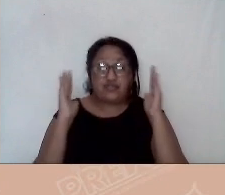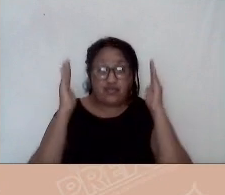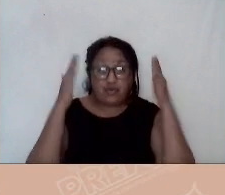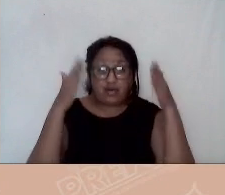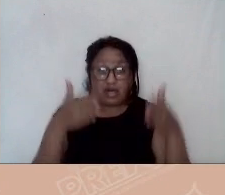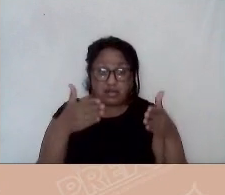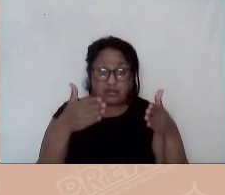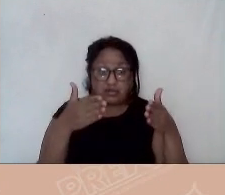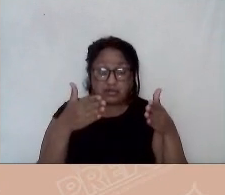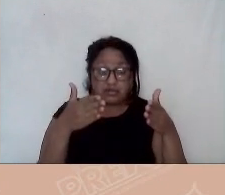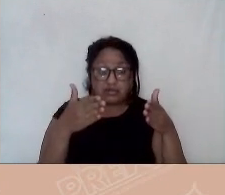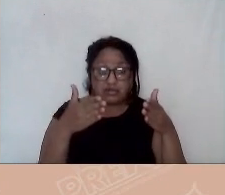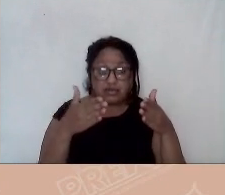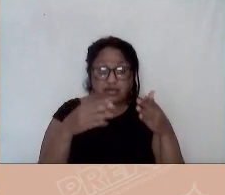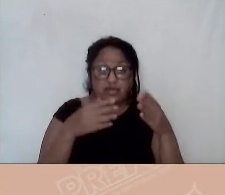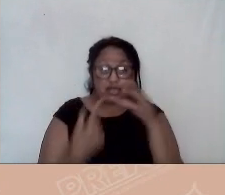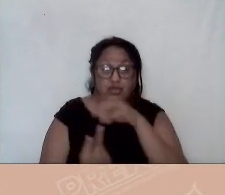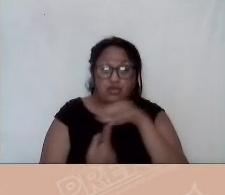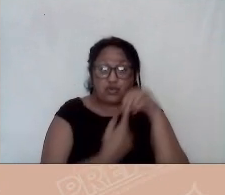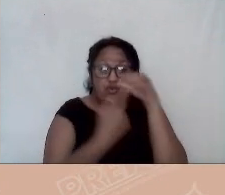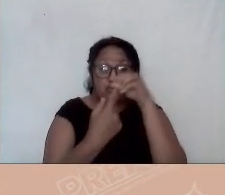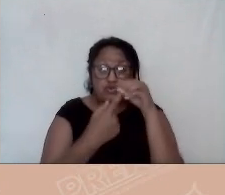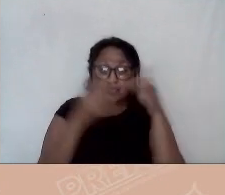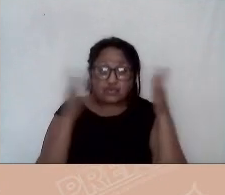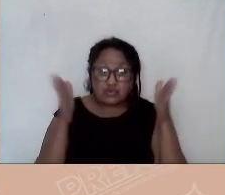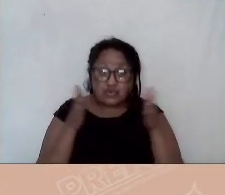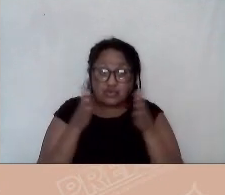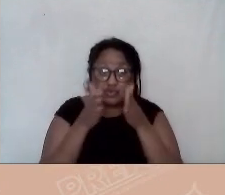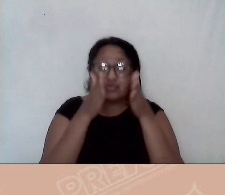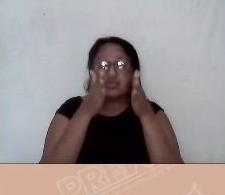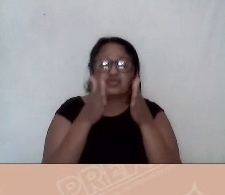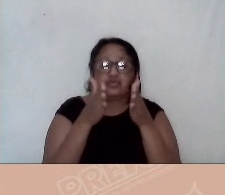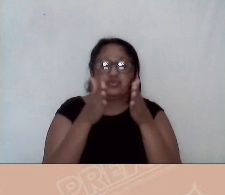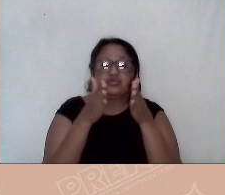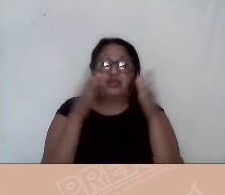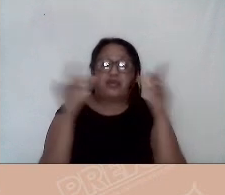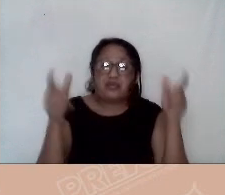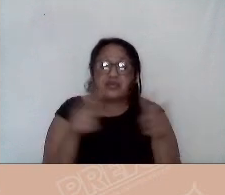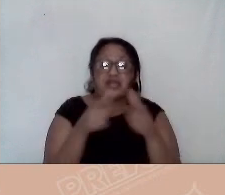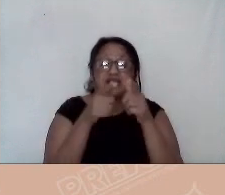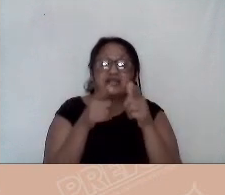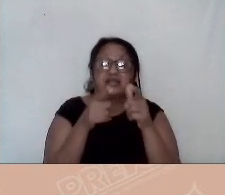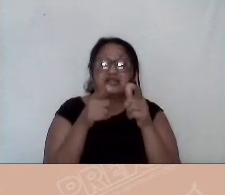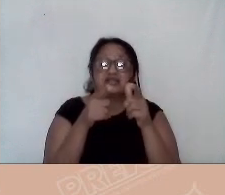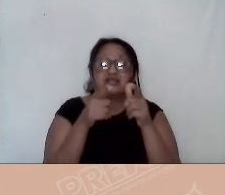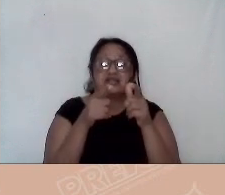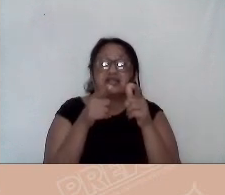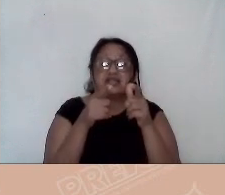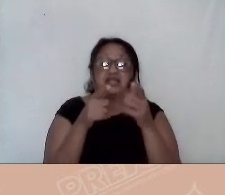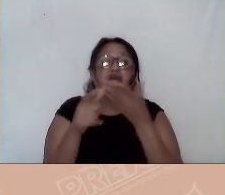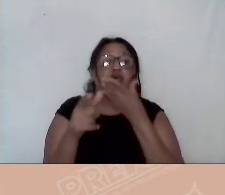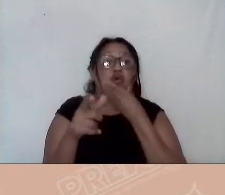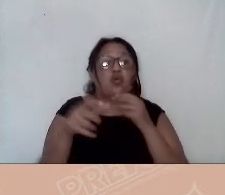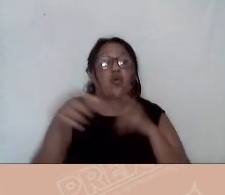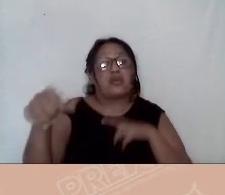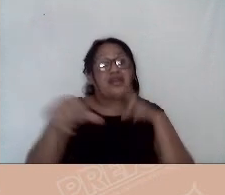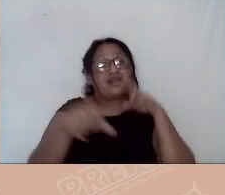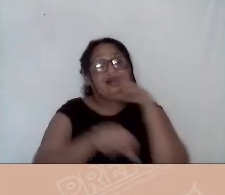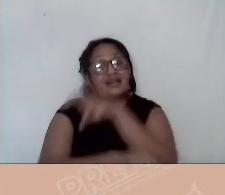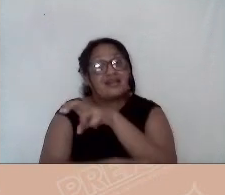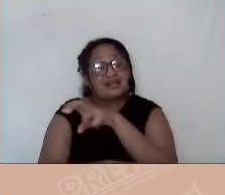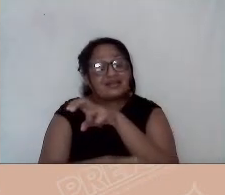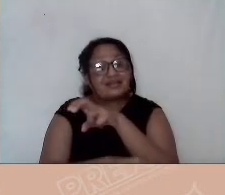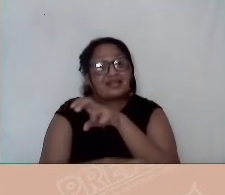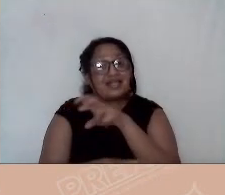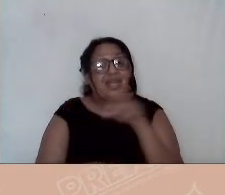único estreito aspecto do hacking real que é o que the security breaking which some